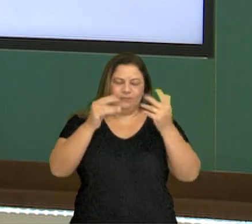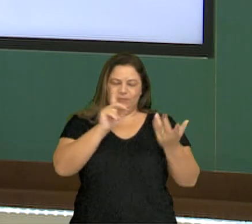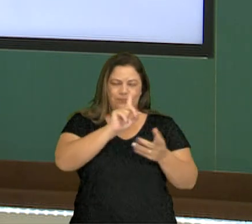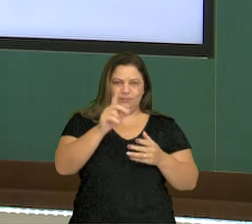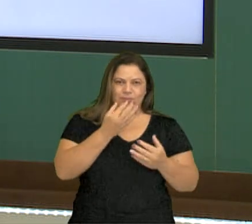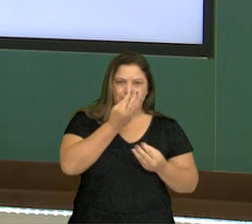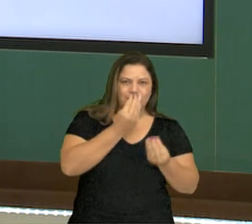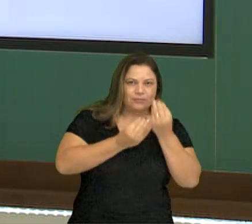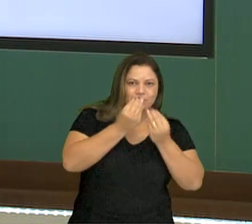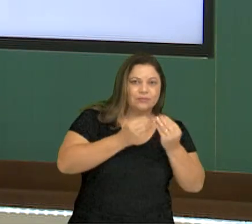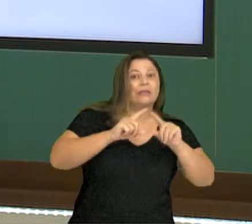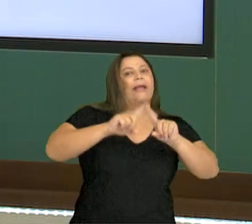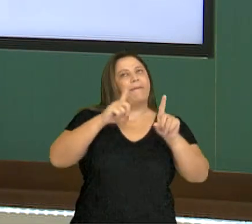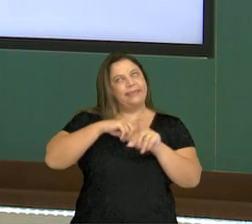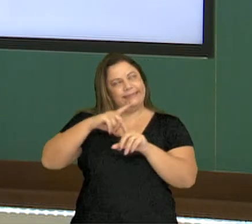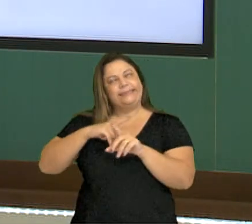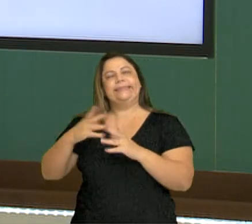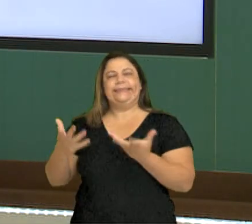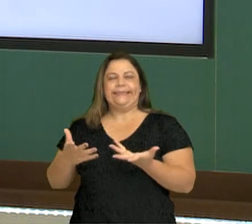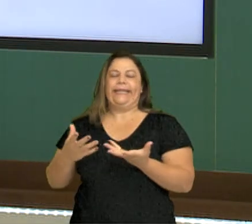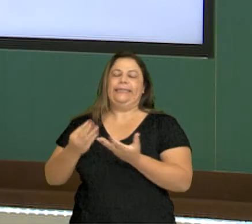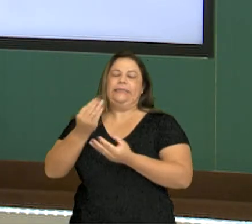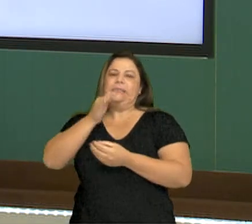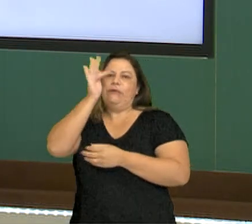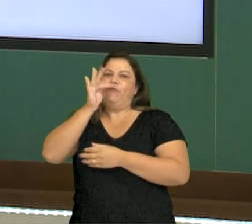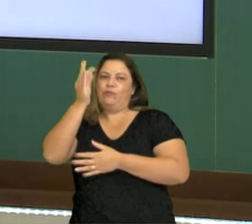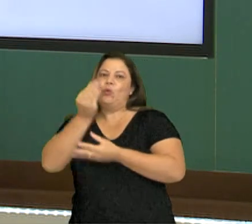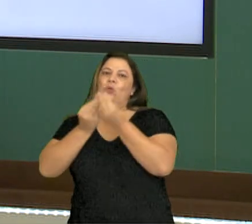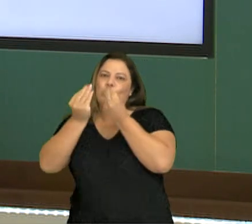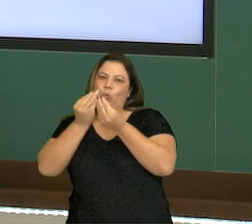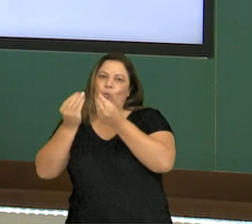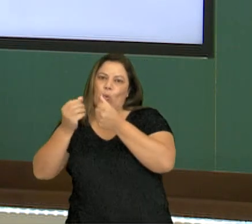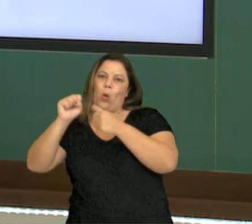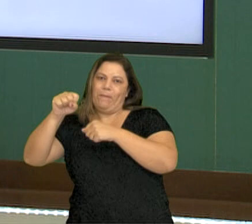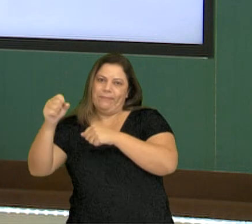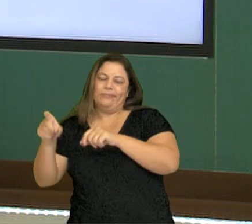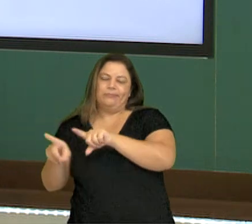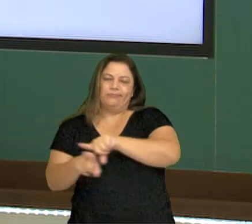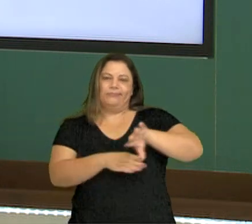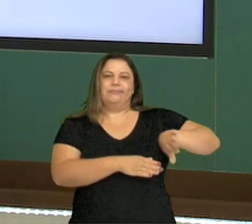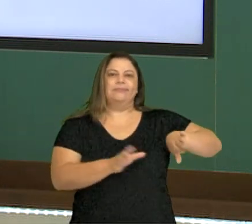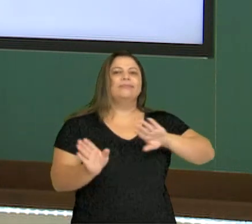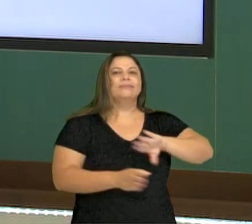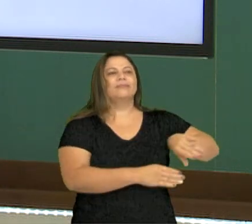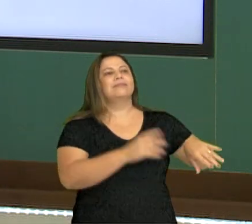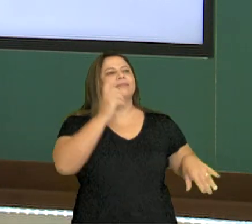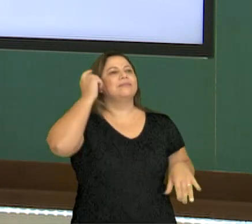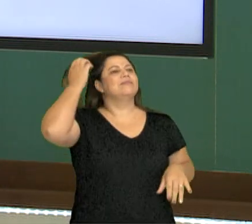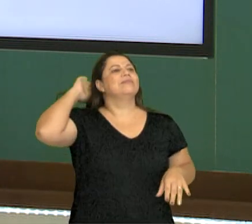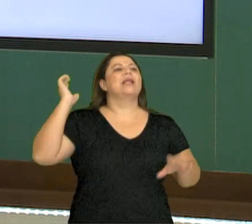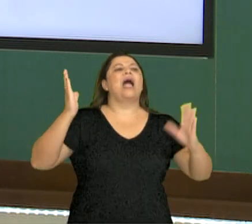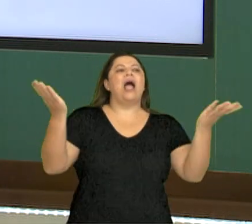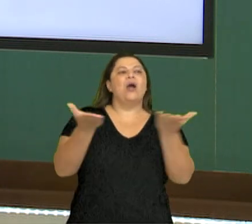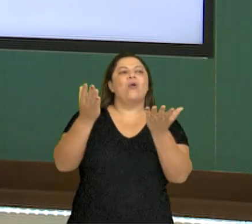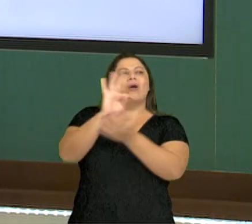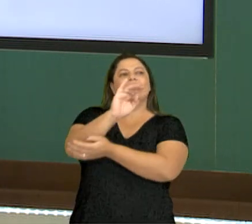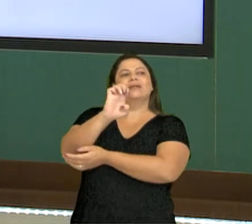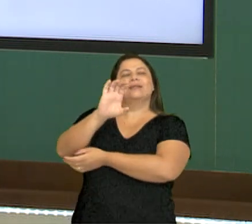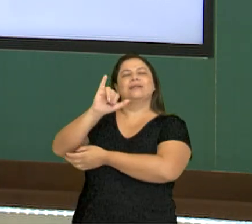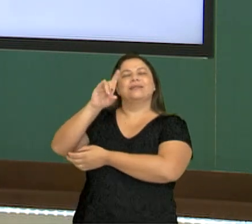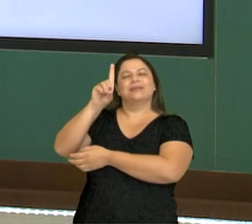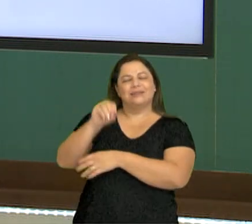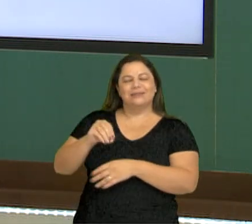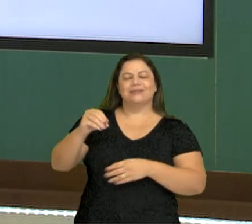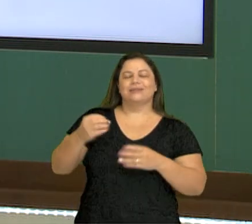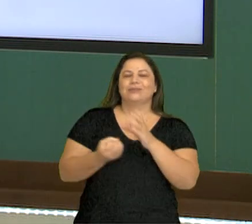existam flores comestíveis. Você sabia disso? Então, vamos adiante? Vamos falar sobre tecido das plantas. Então, o que